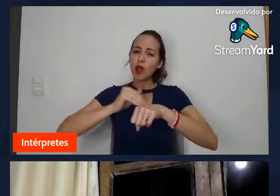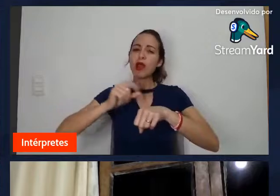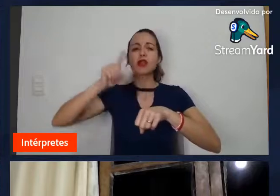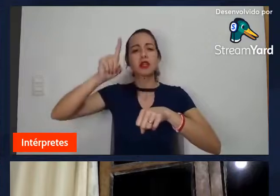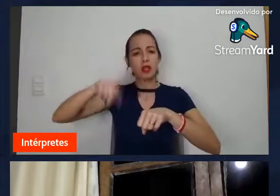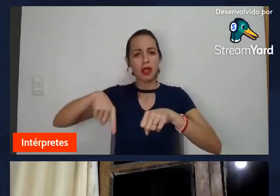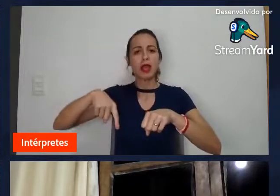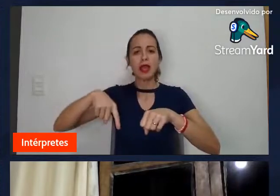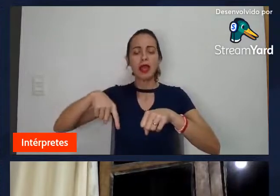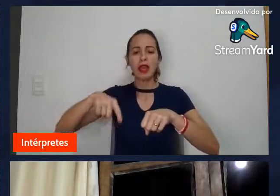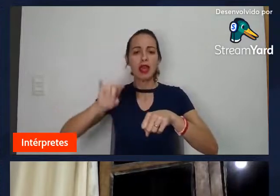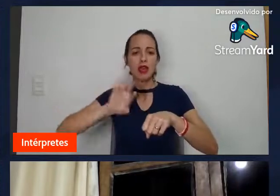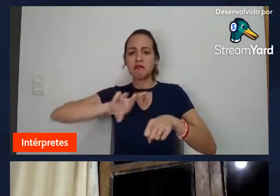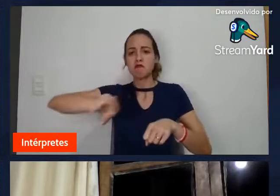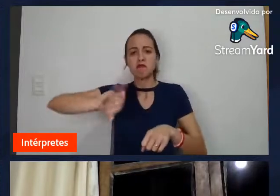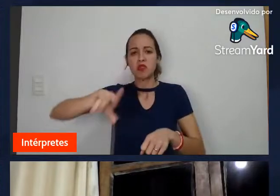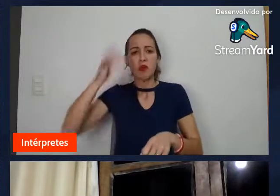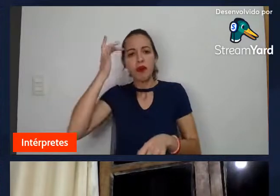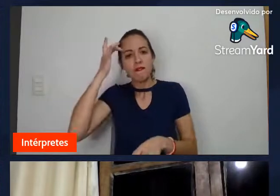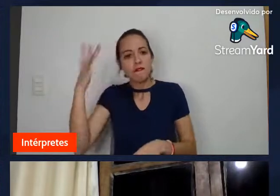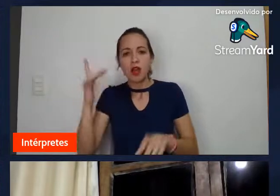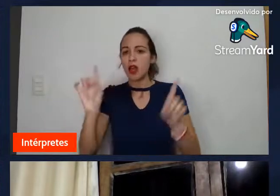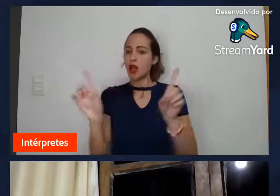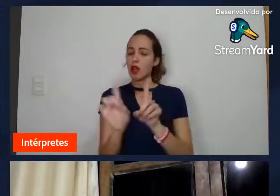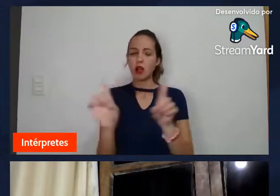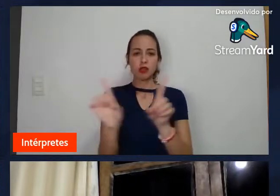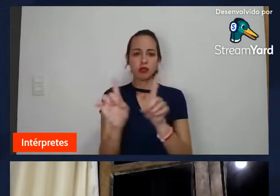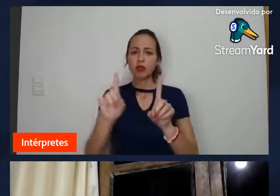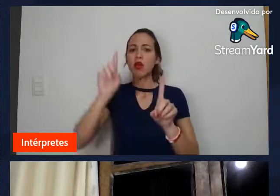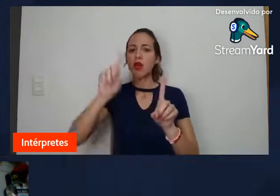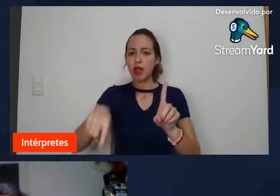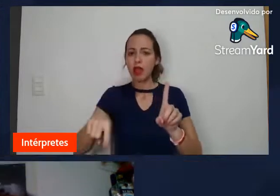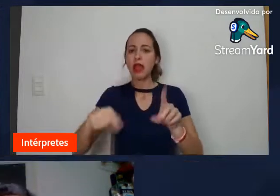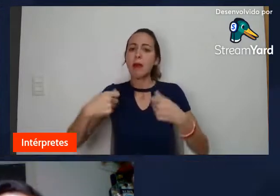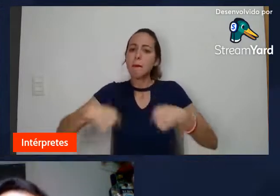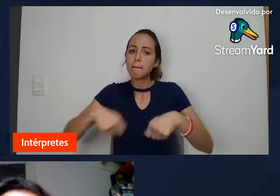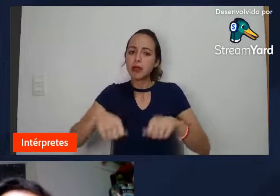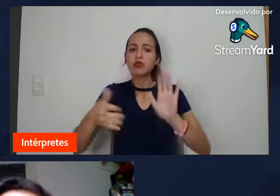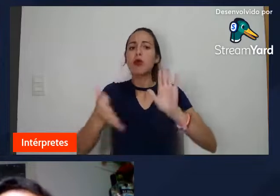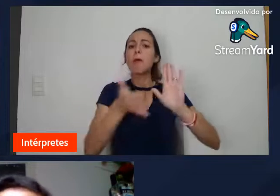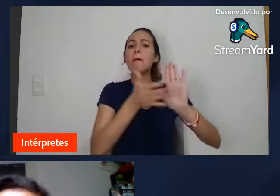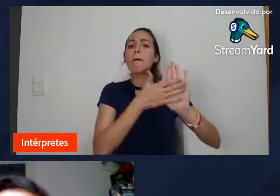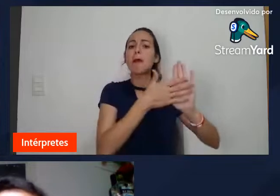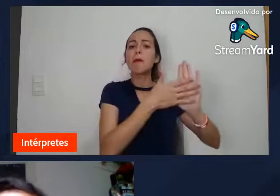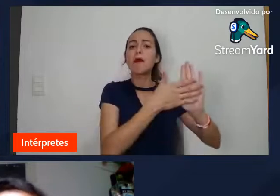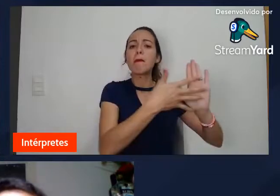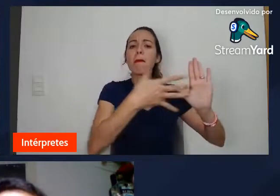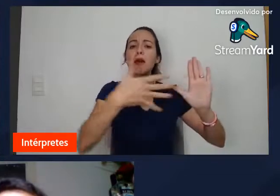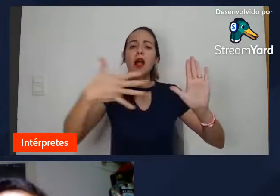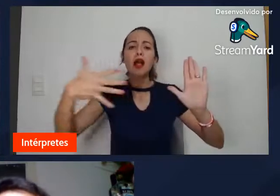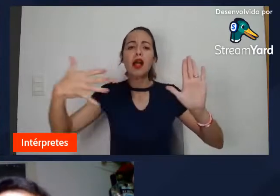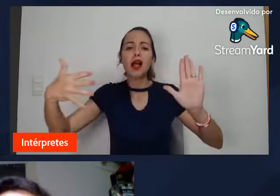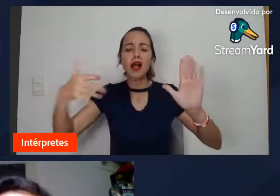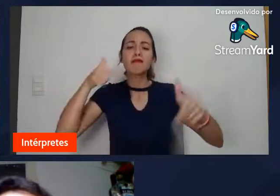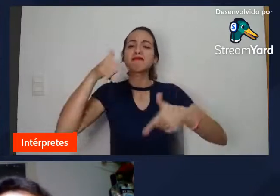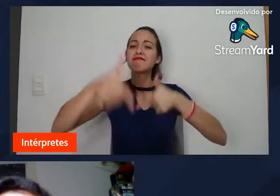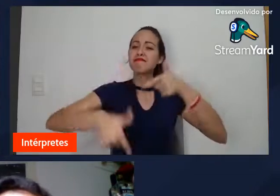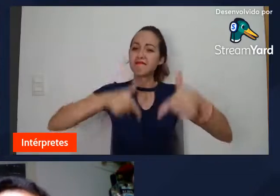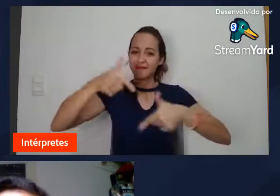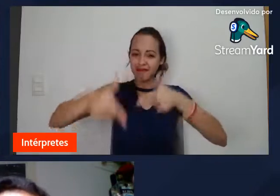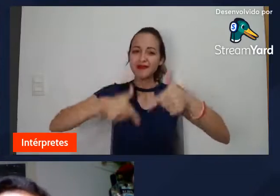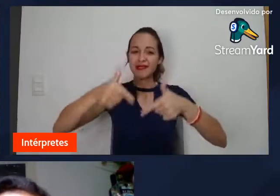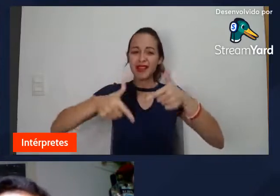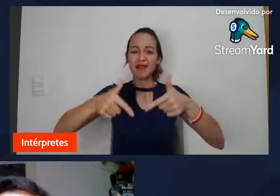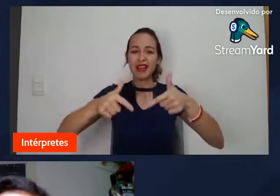organização solitária, foi uma organização a muitas mãos, e esperamos que todos estejam animados para